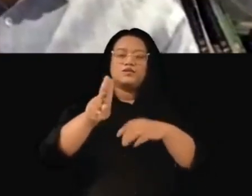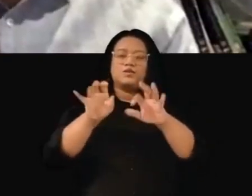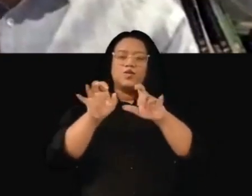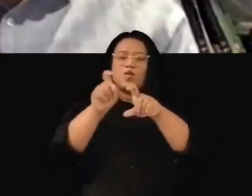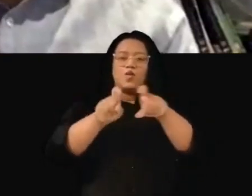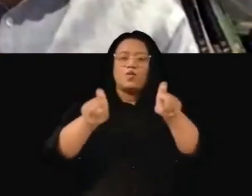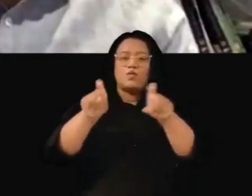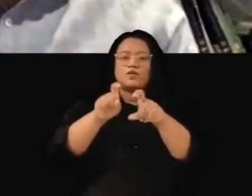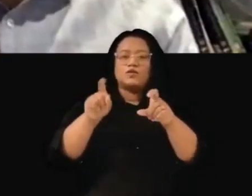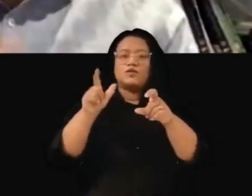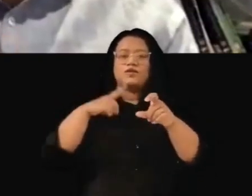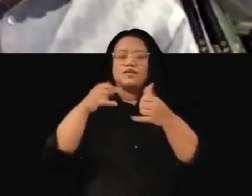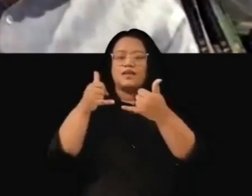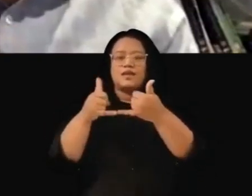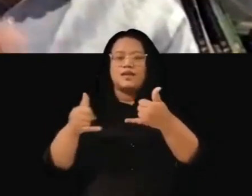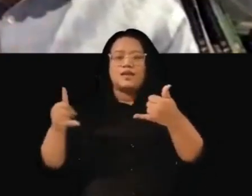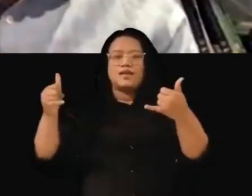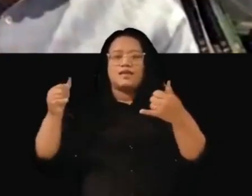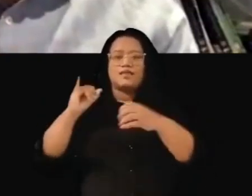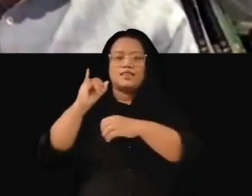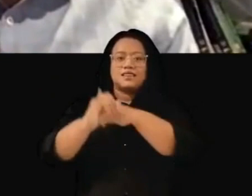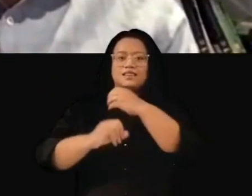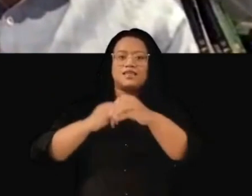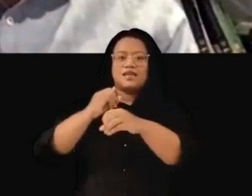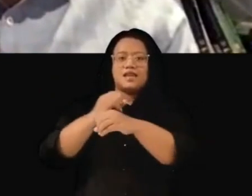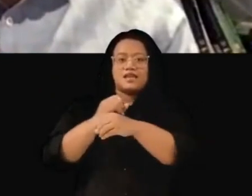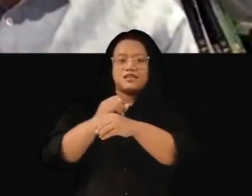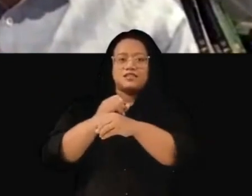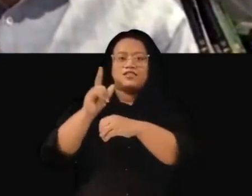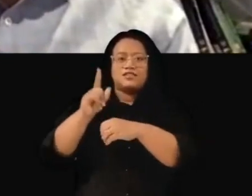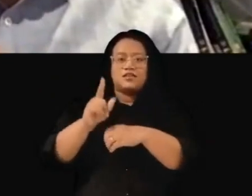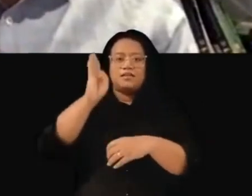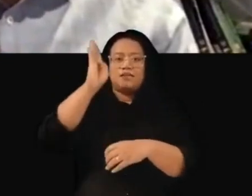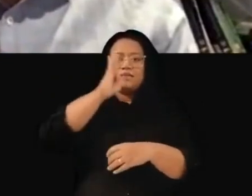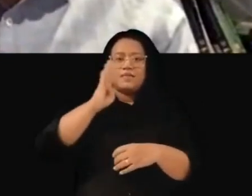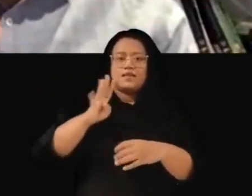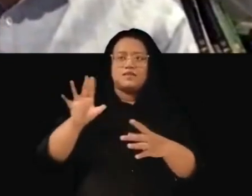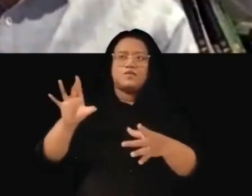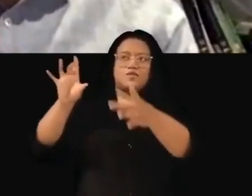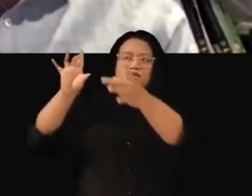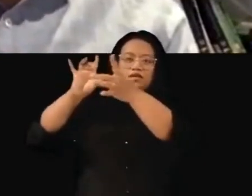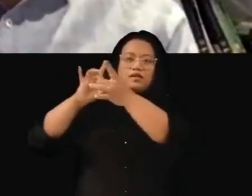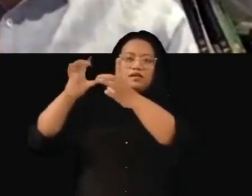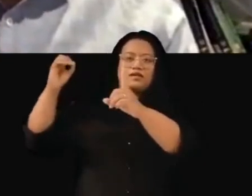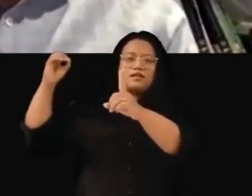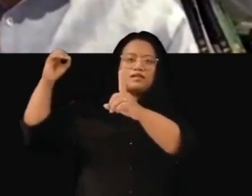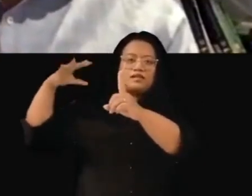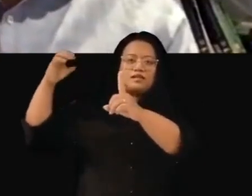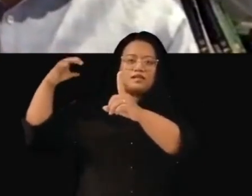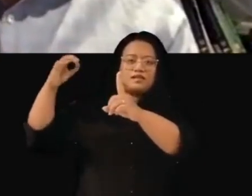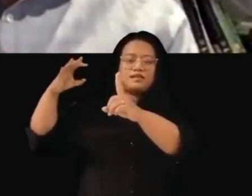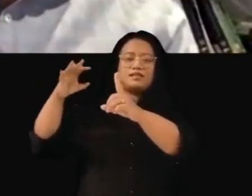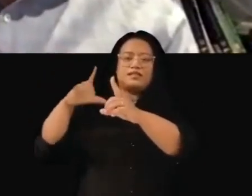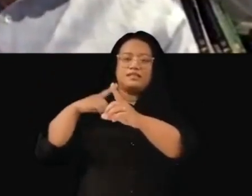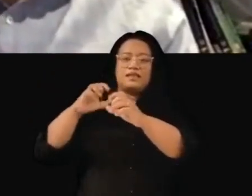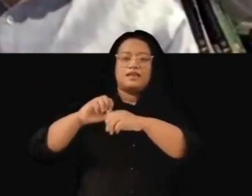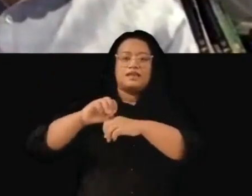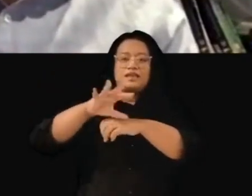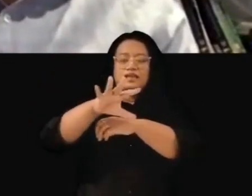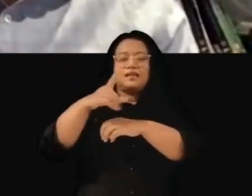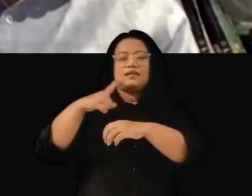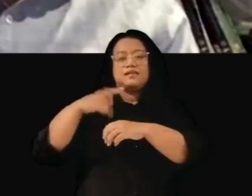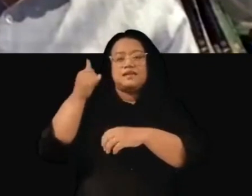uma fibra ótica, que está em algum ponto do território brasileiro, transmitindo bytes, isso demanda